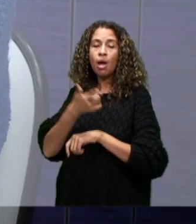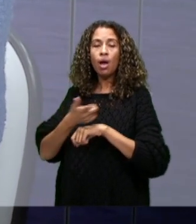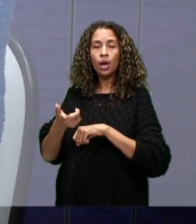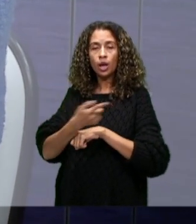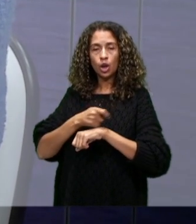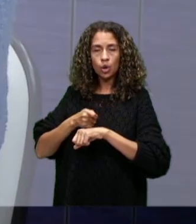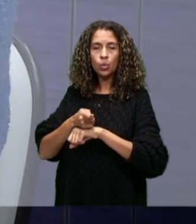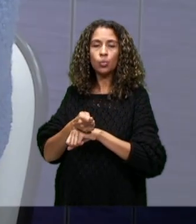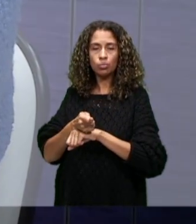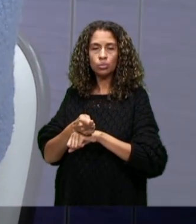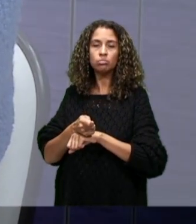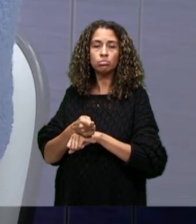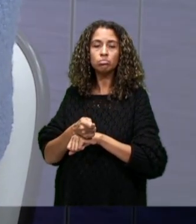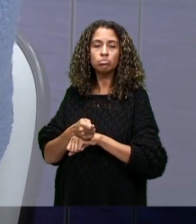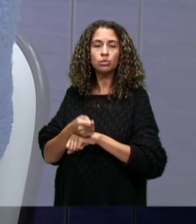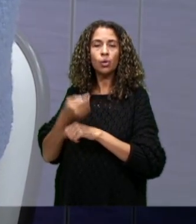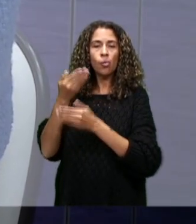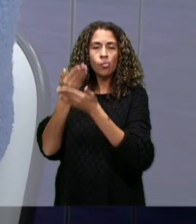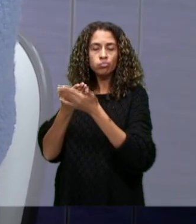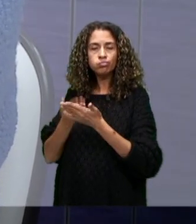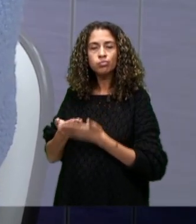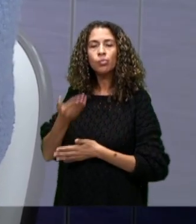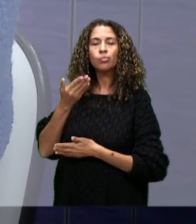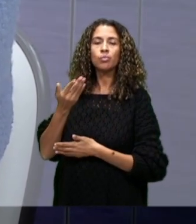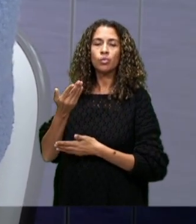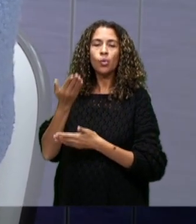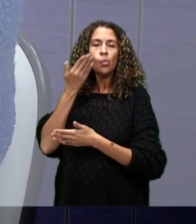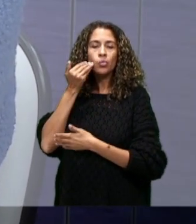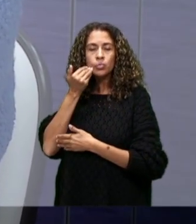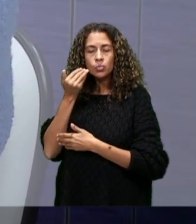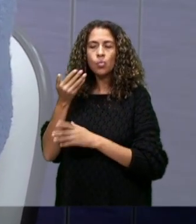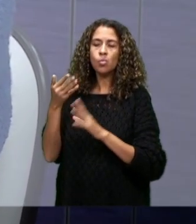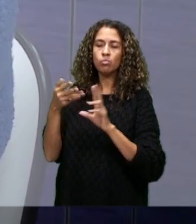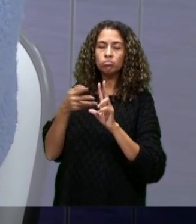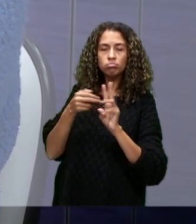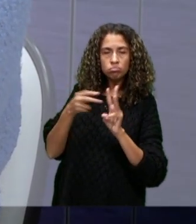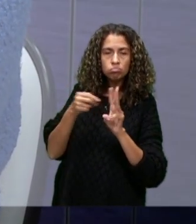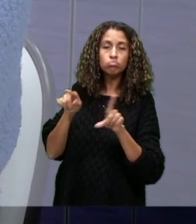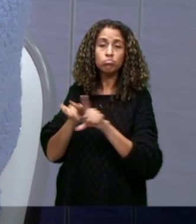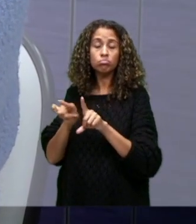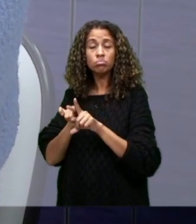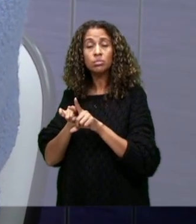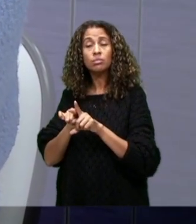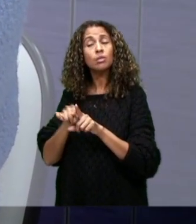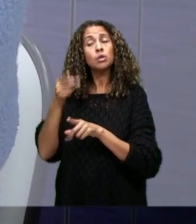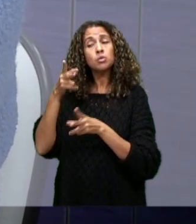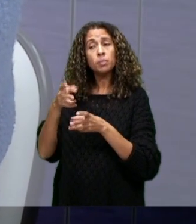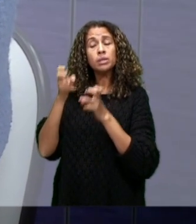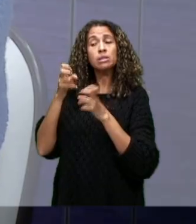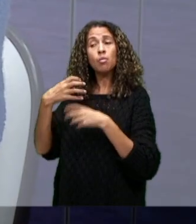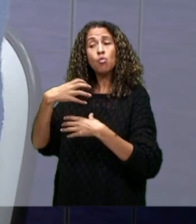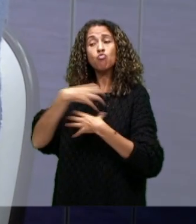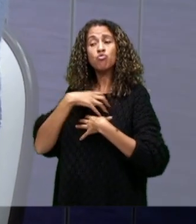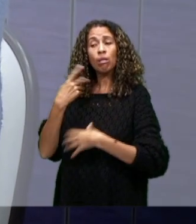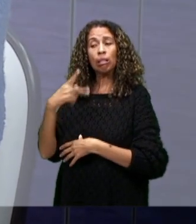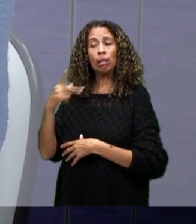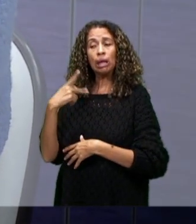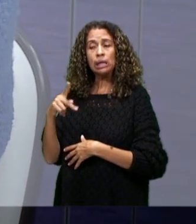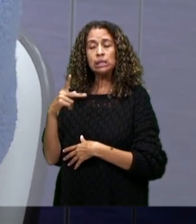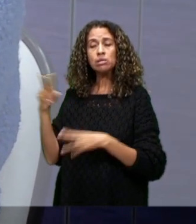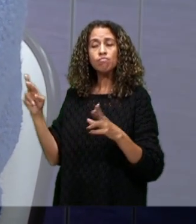eu também leio bastante e convivo com algumas comunidades indígenas, e daí a gente percebe essa outra forma de se relacionar com o